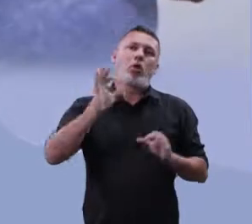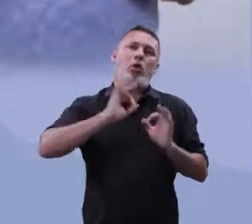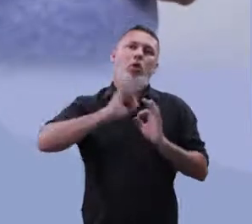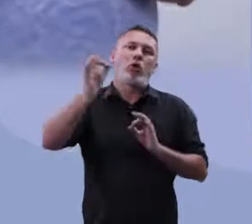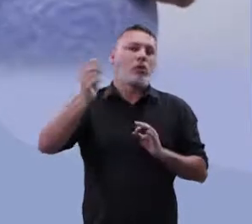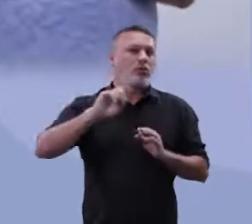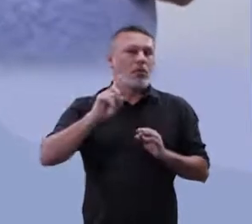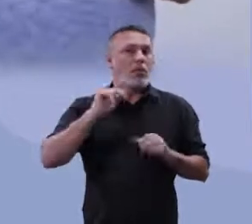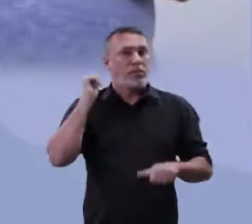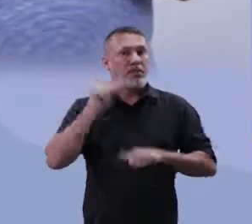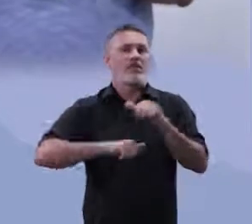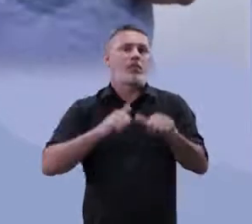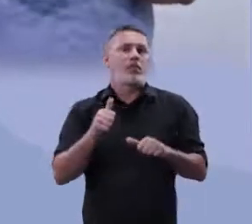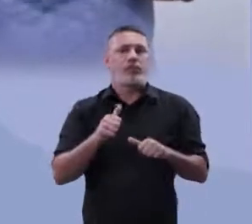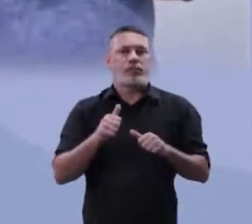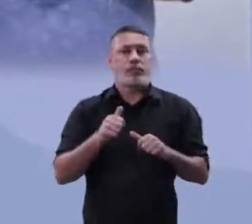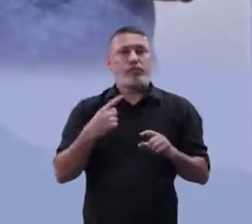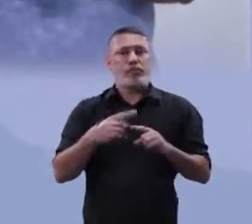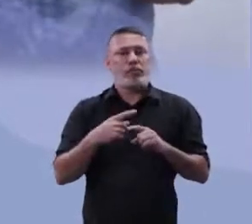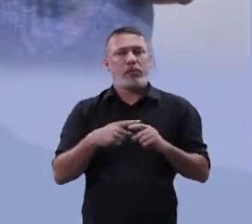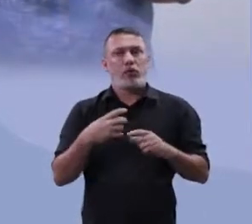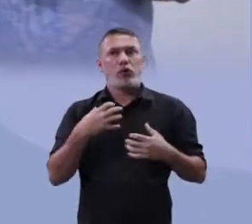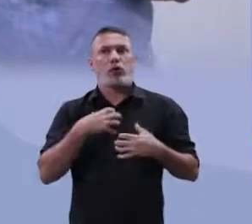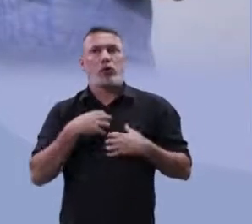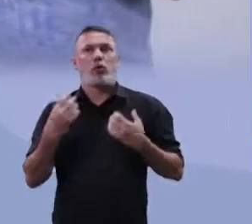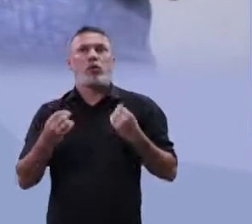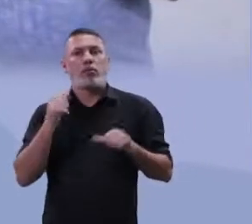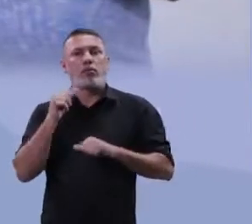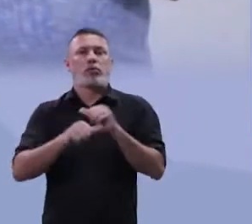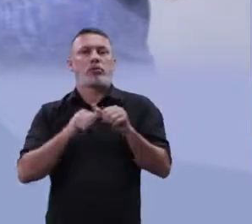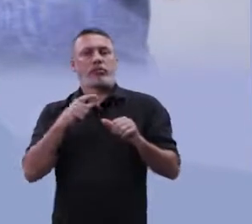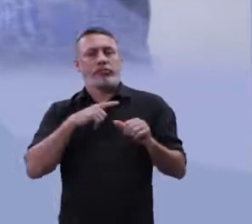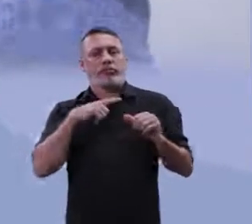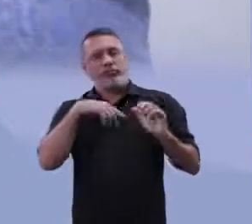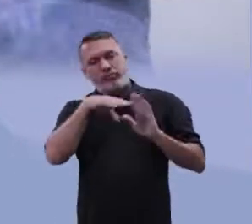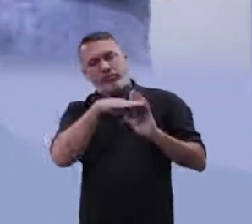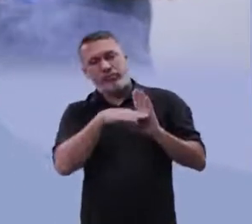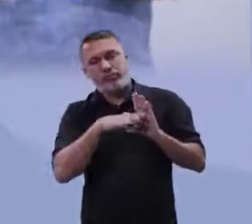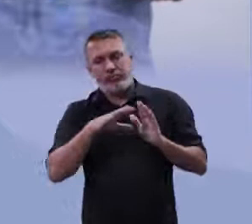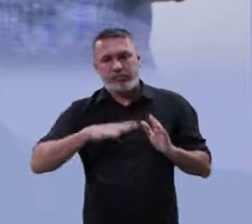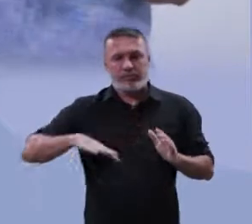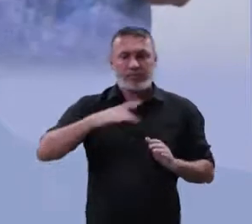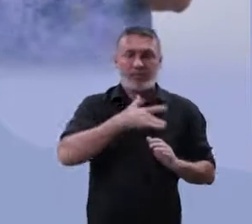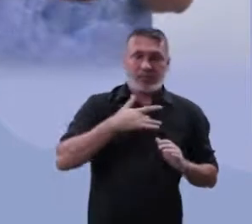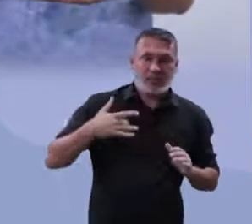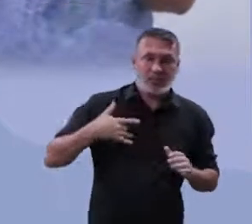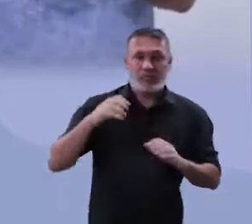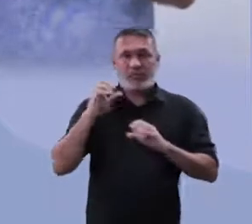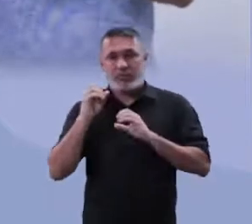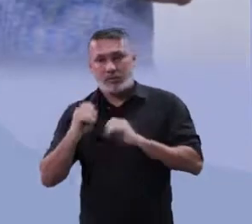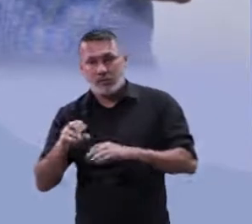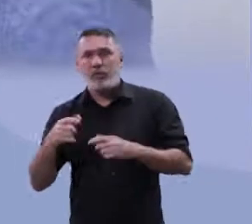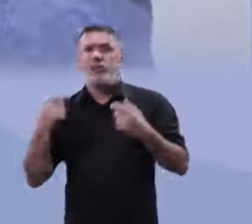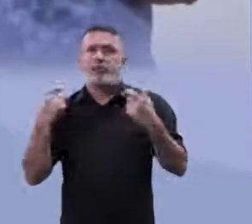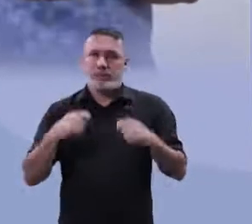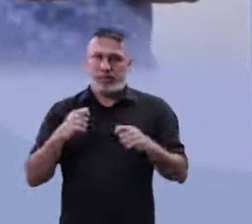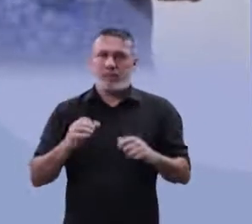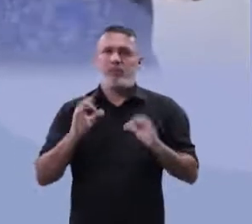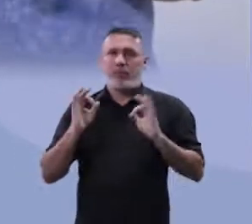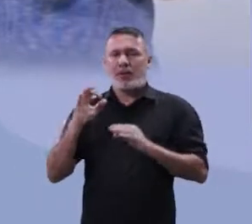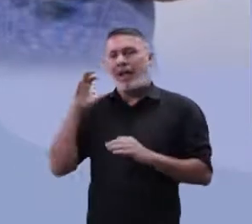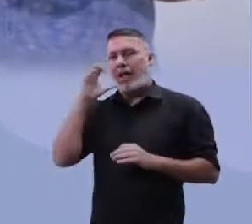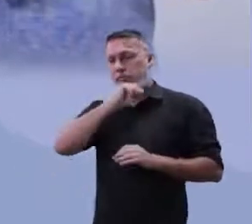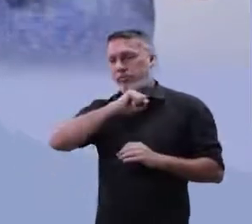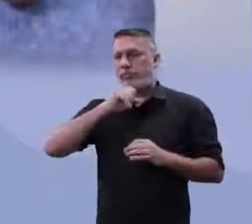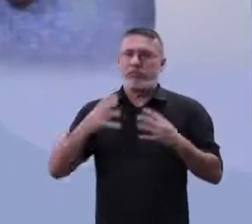prazo. Quando nós falamos em transformação, em mudança no critério de saúde e educação, precisa ser feito